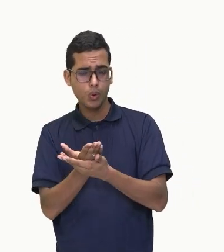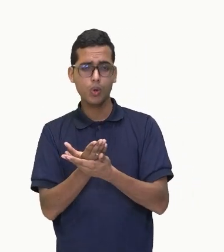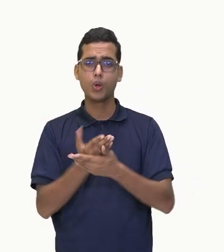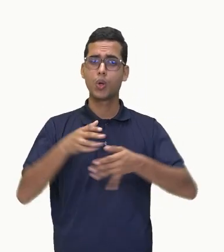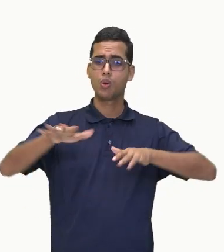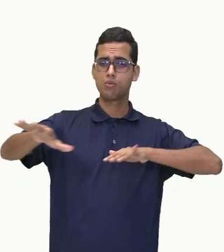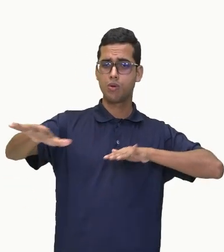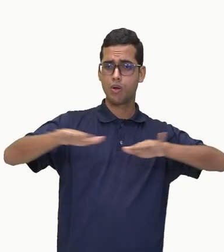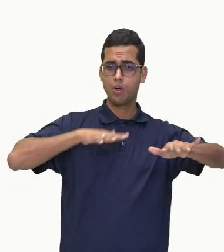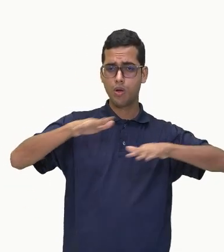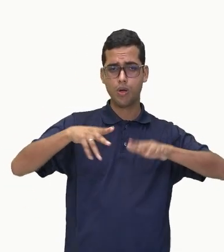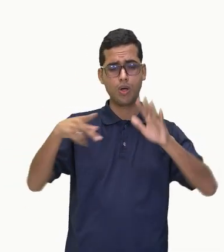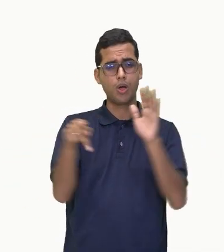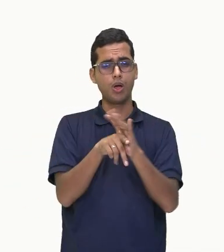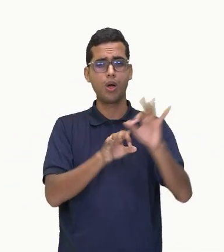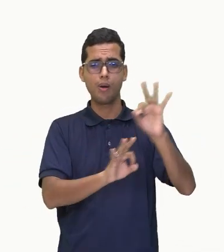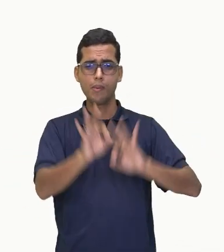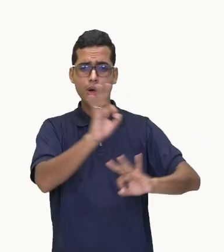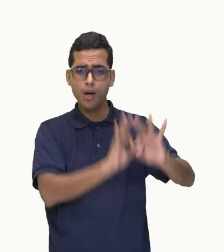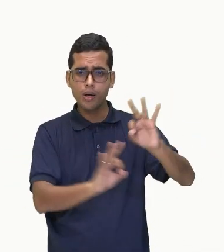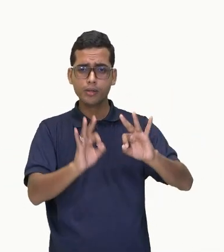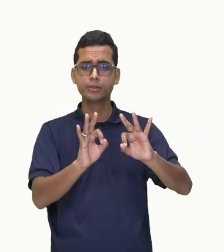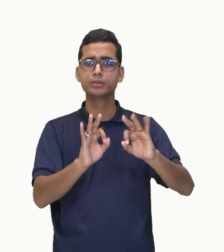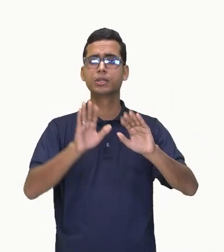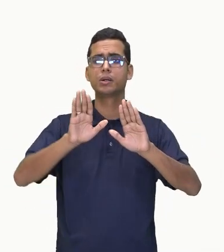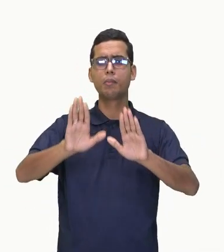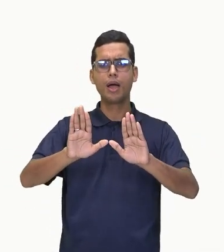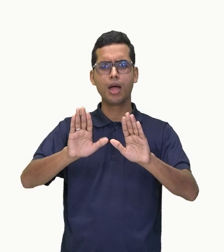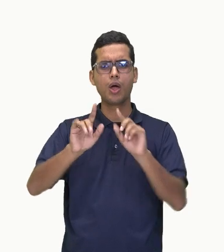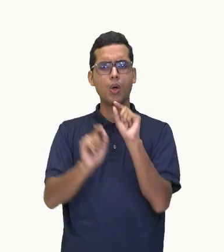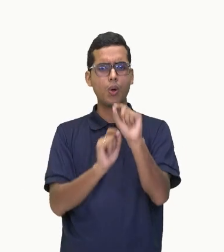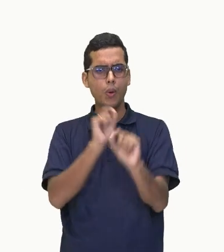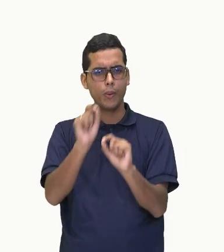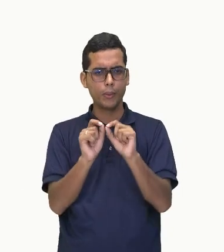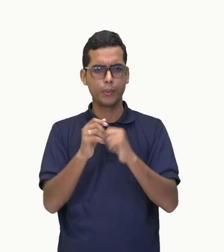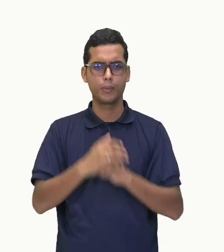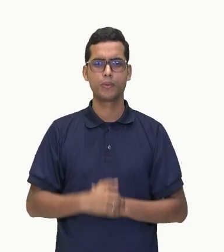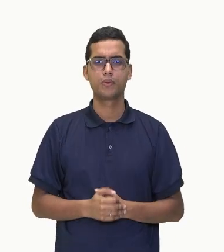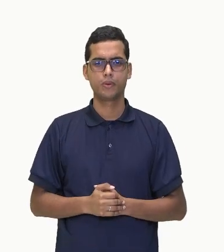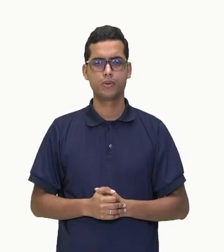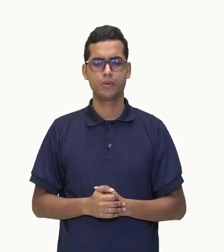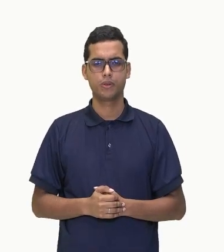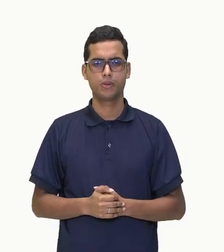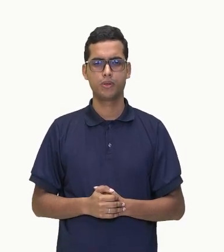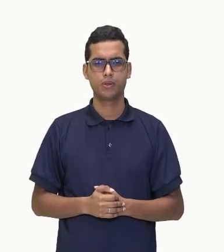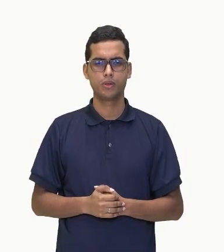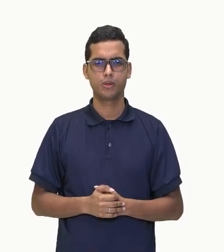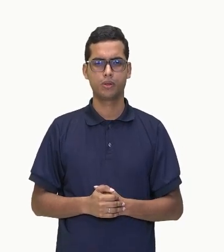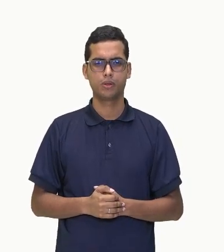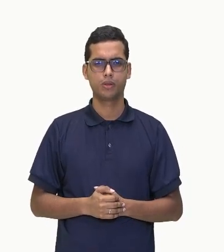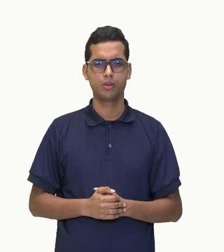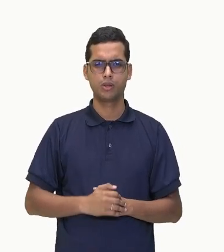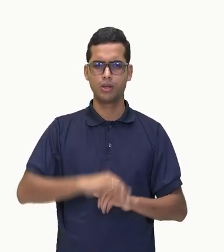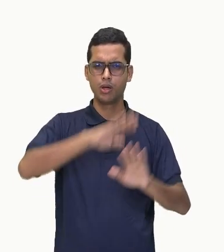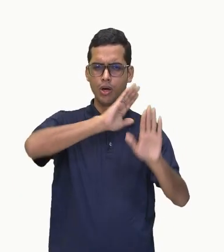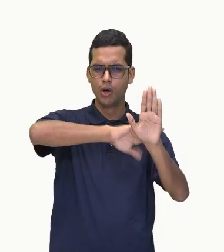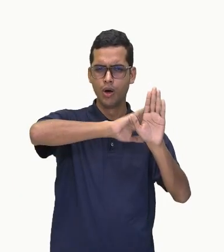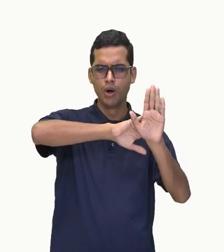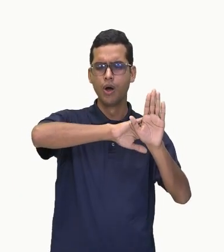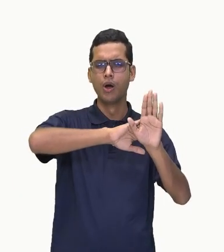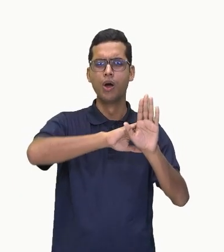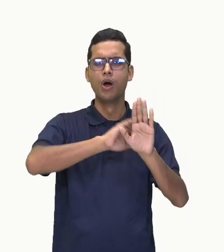dos corpos, só que eu não irei levar em consideração as suas causas, como, por